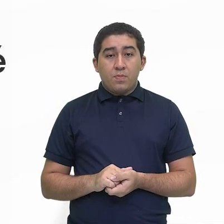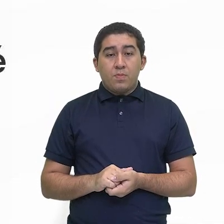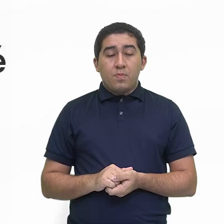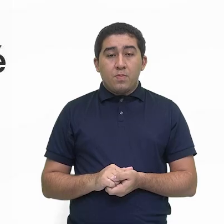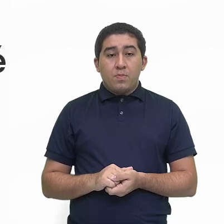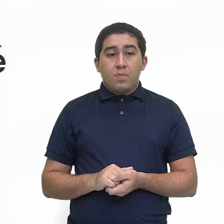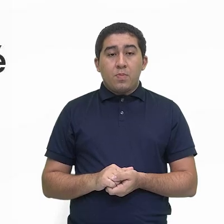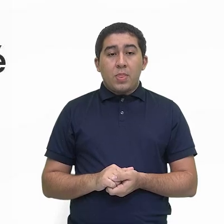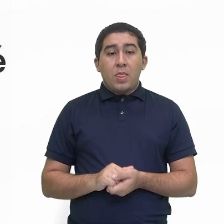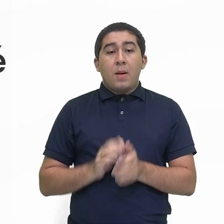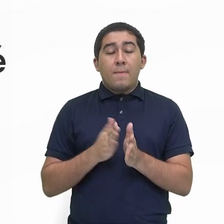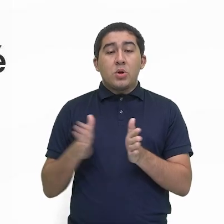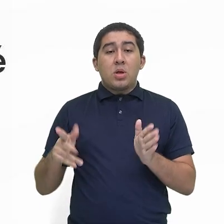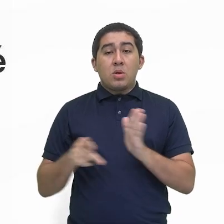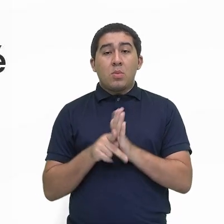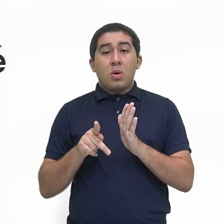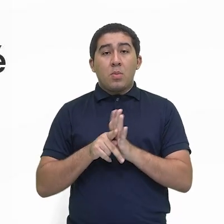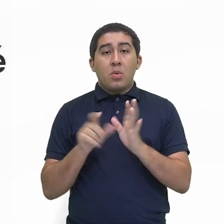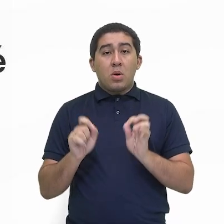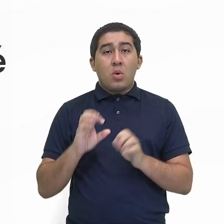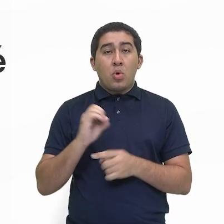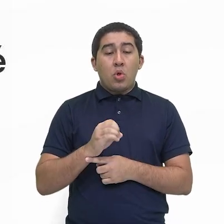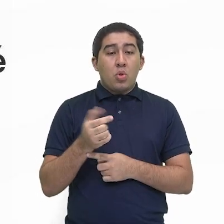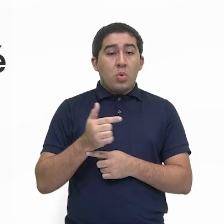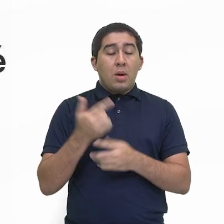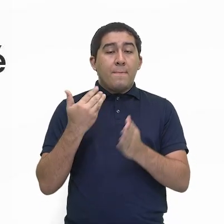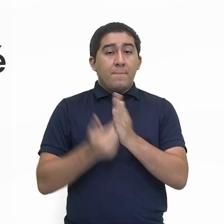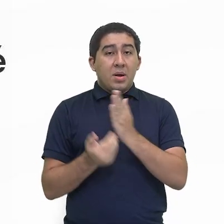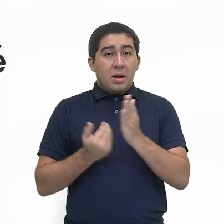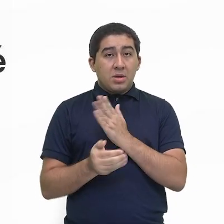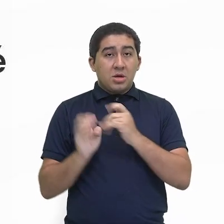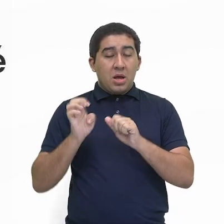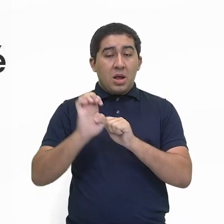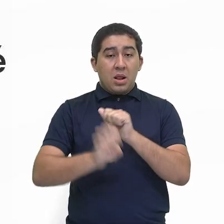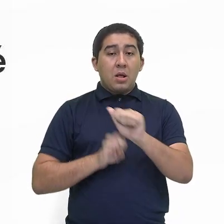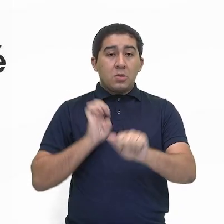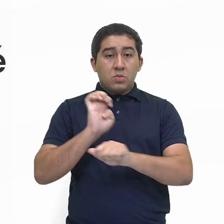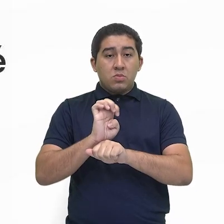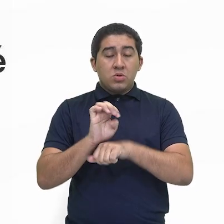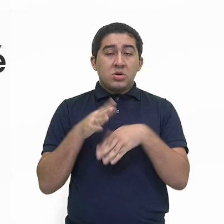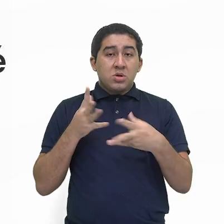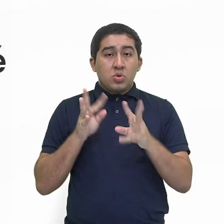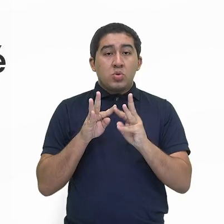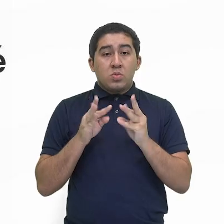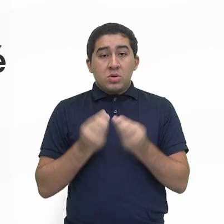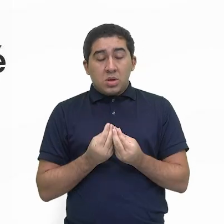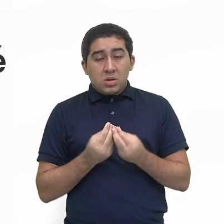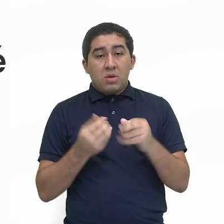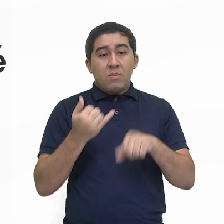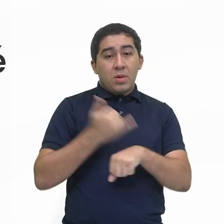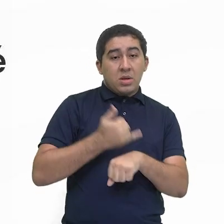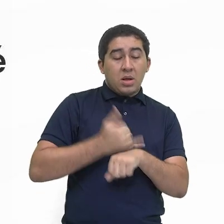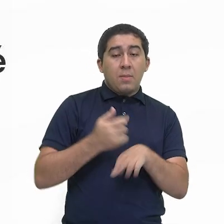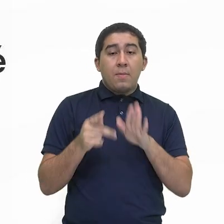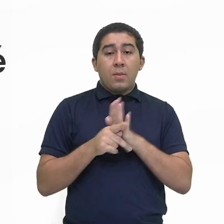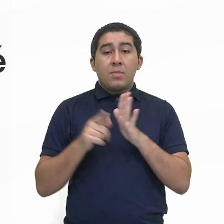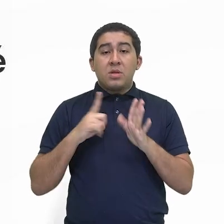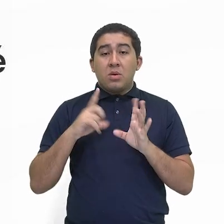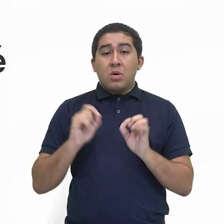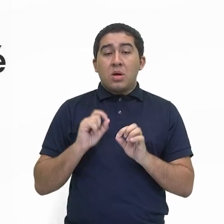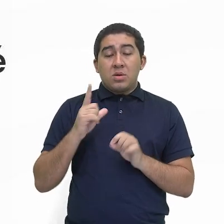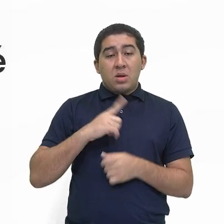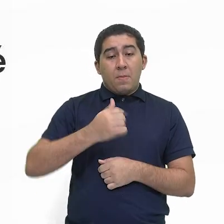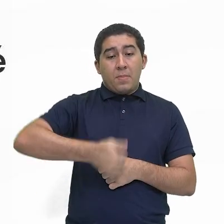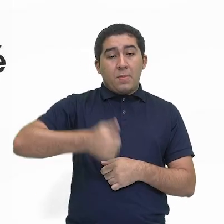o processo de oxidação, a perda dos elétrons. Então, a substância metálica que sofre oxidação aparece